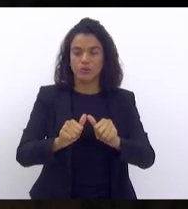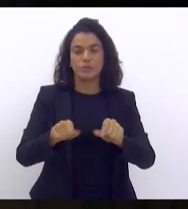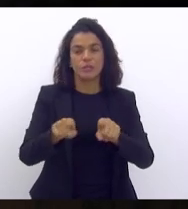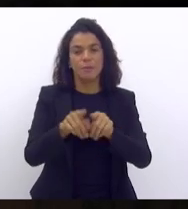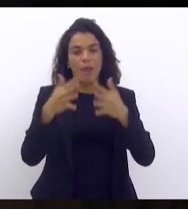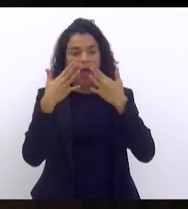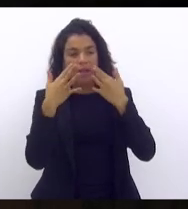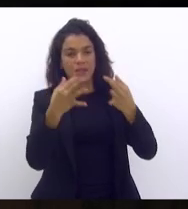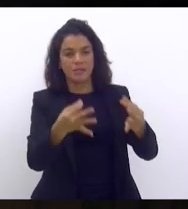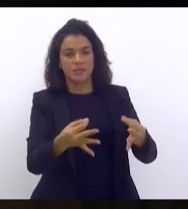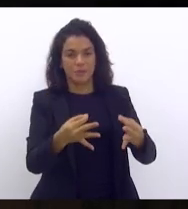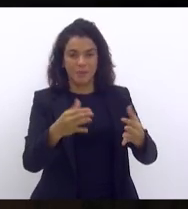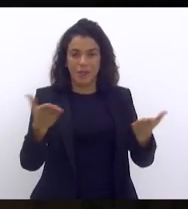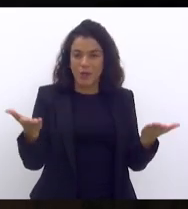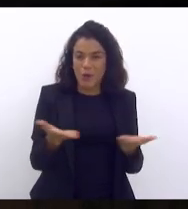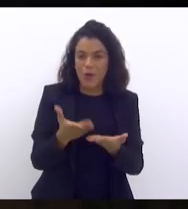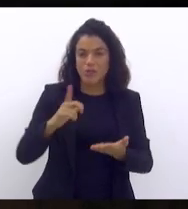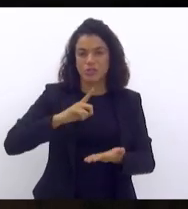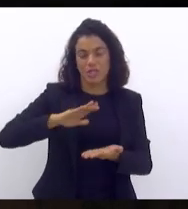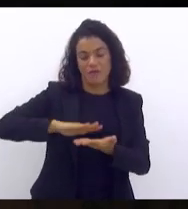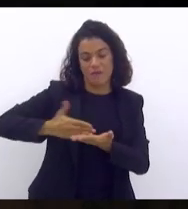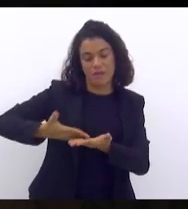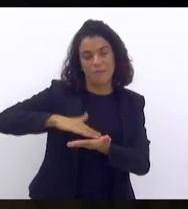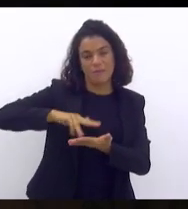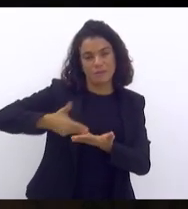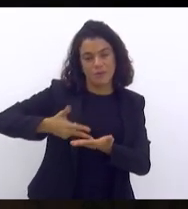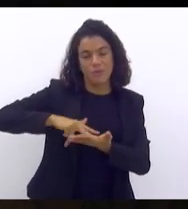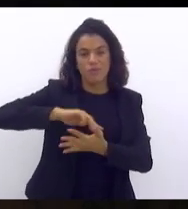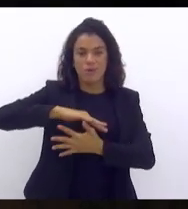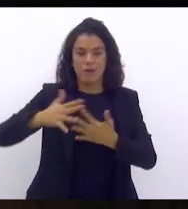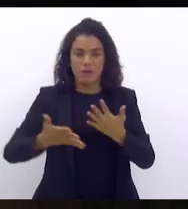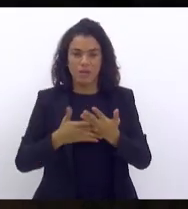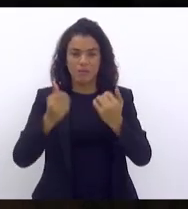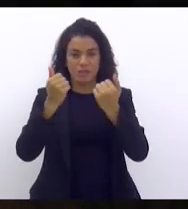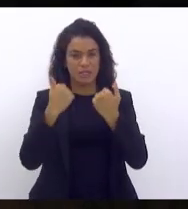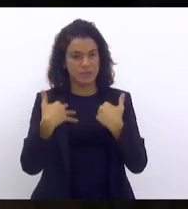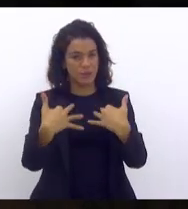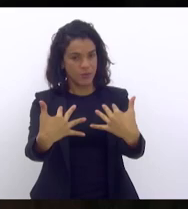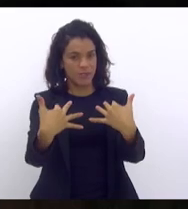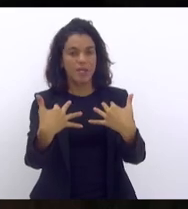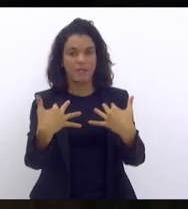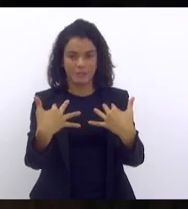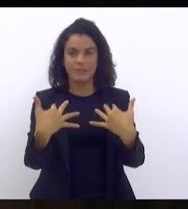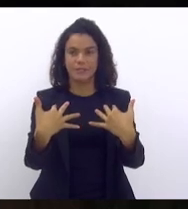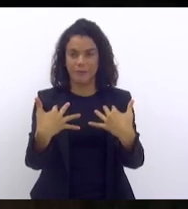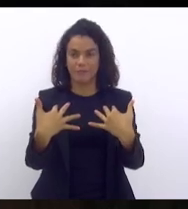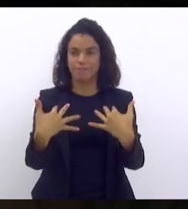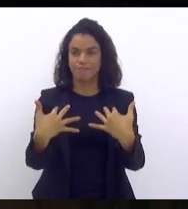atenção para que hoje a gente teve tradução de Libras nessa audiência pública.